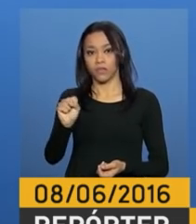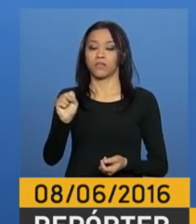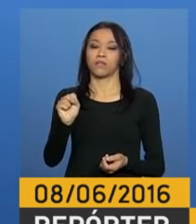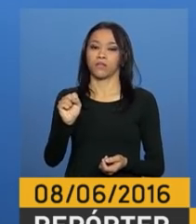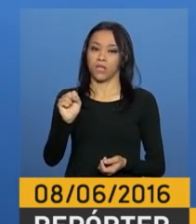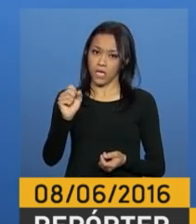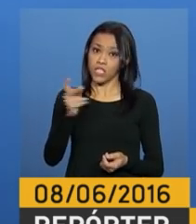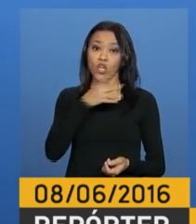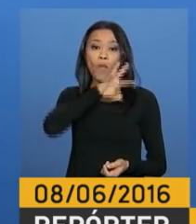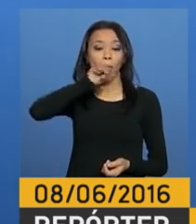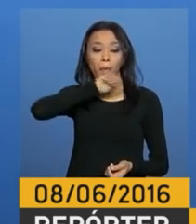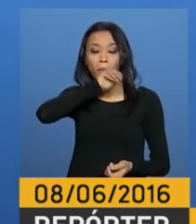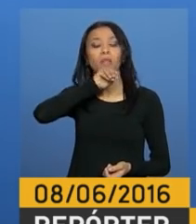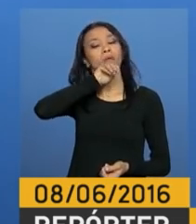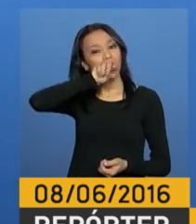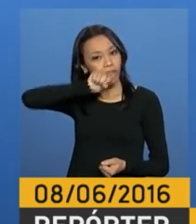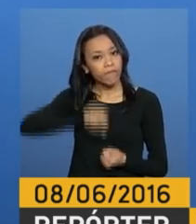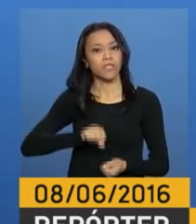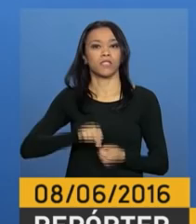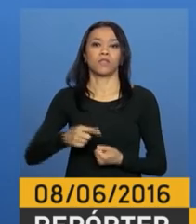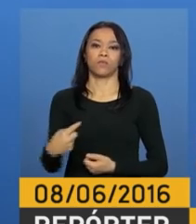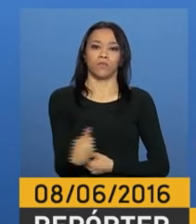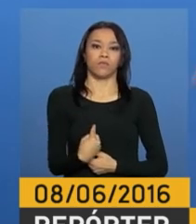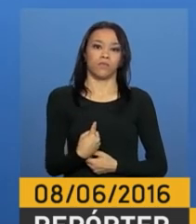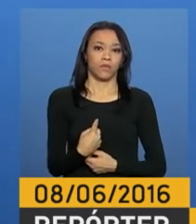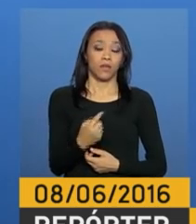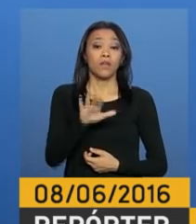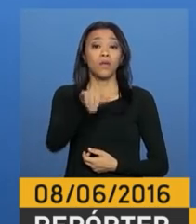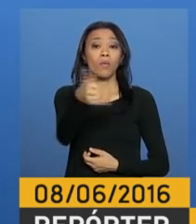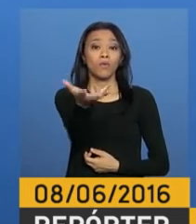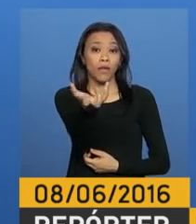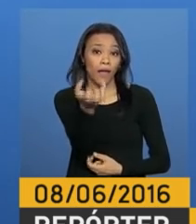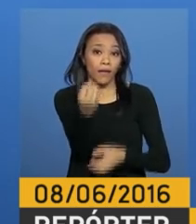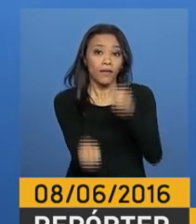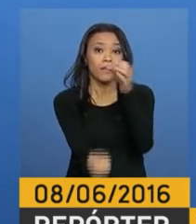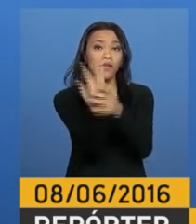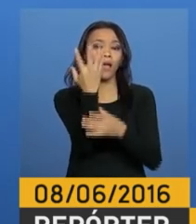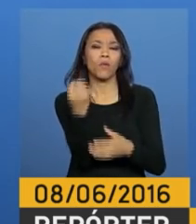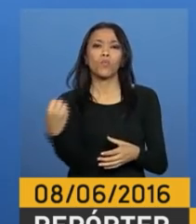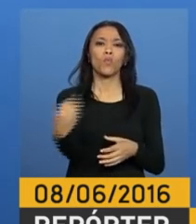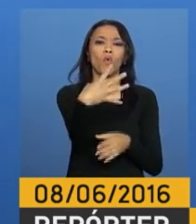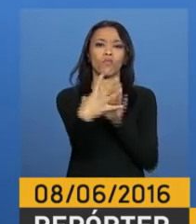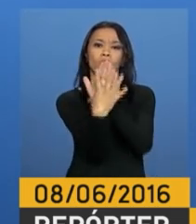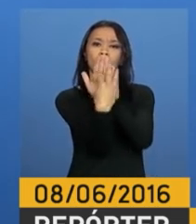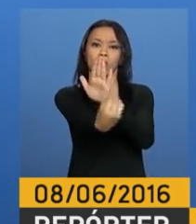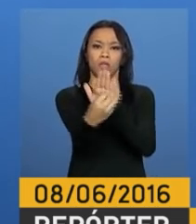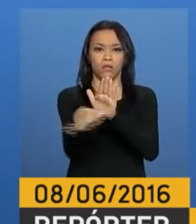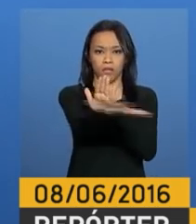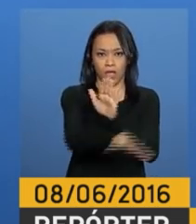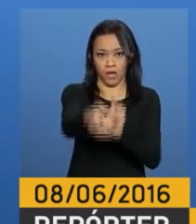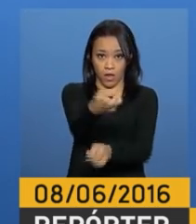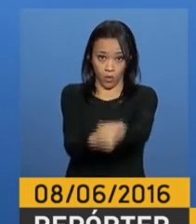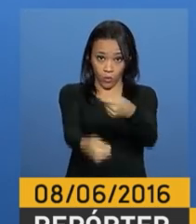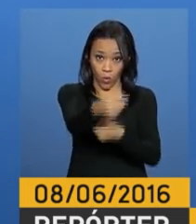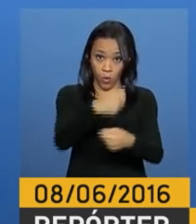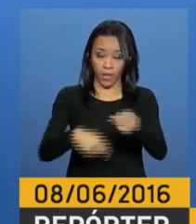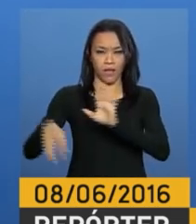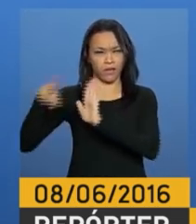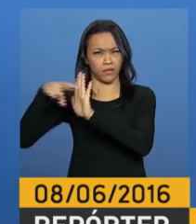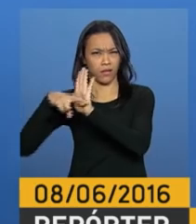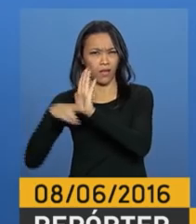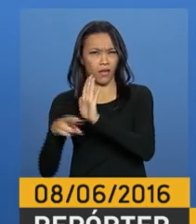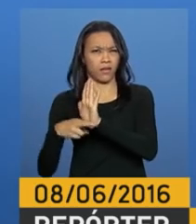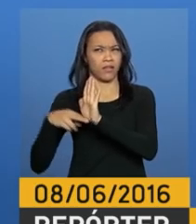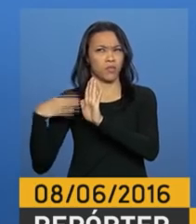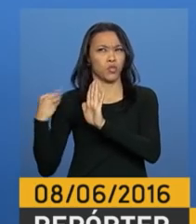Meirelles e como não se quer criar uma nova matriz econômica as medidas depois de muito